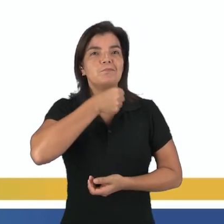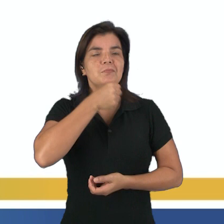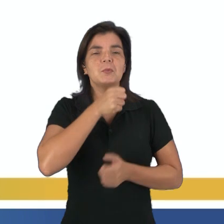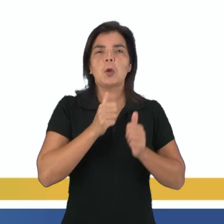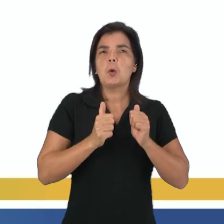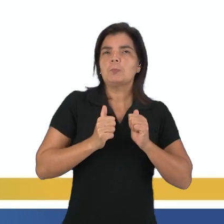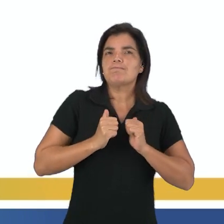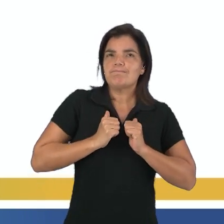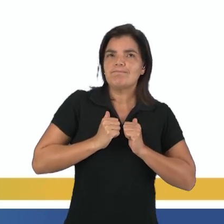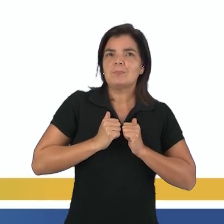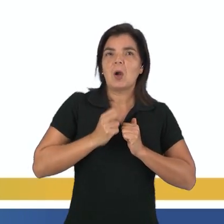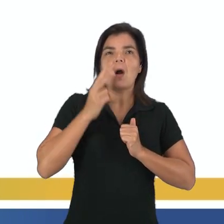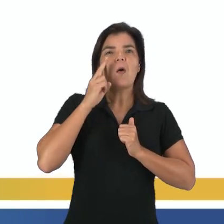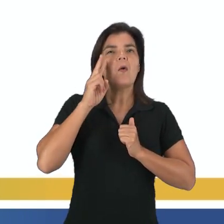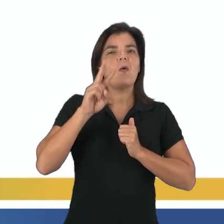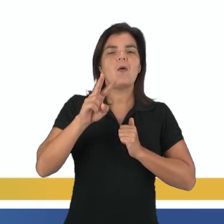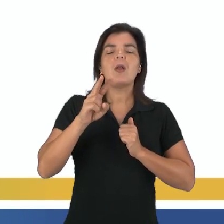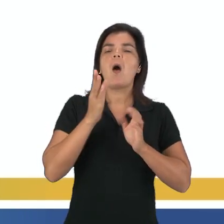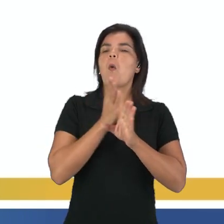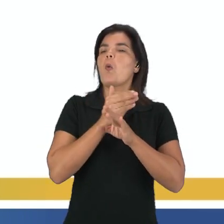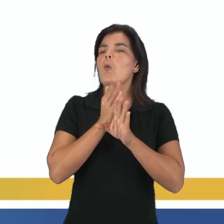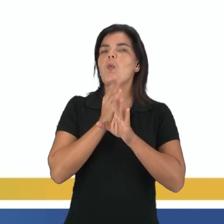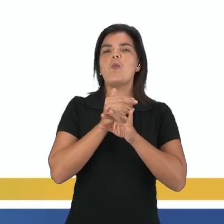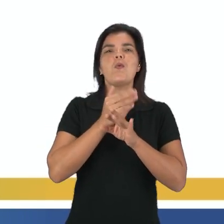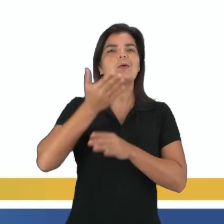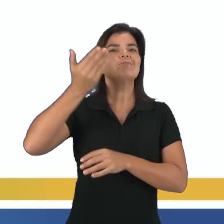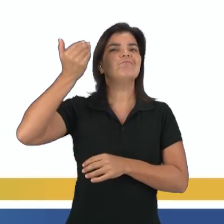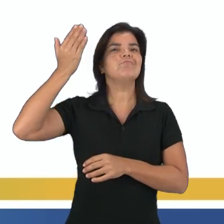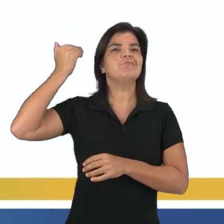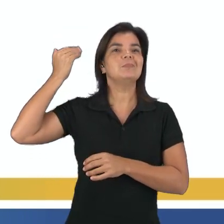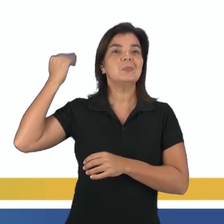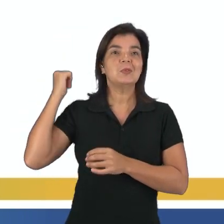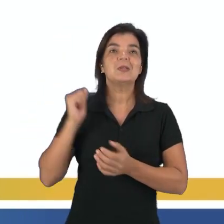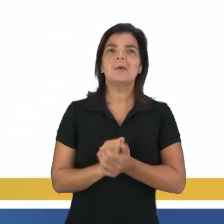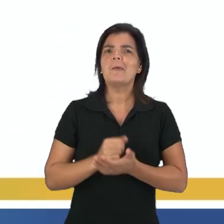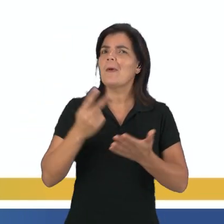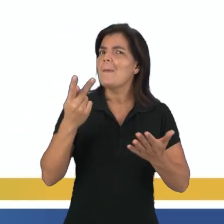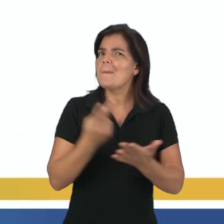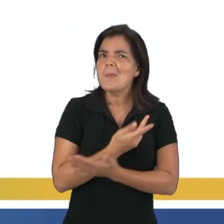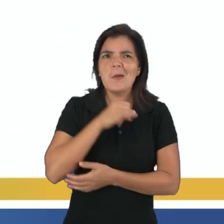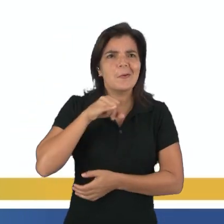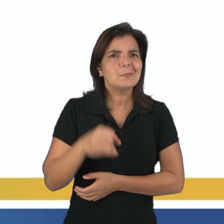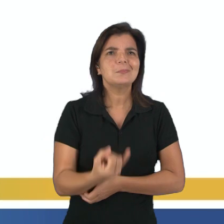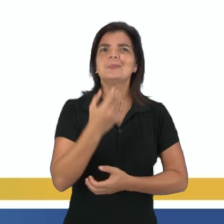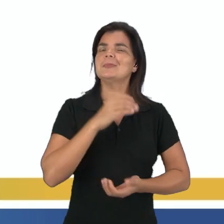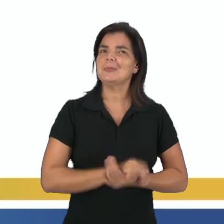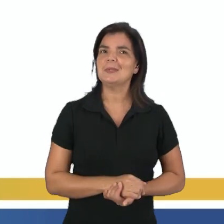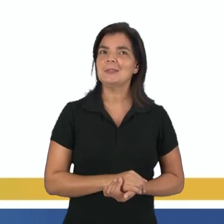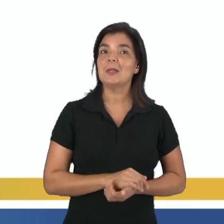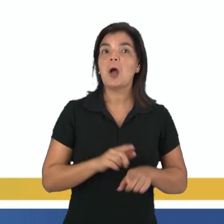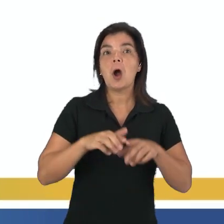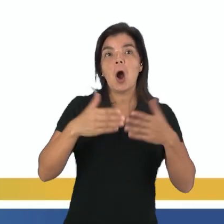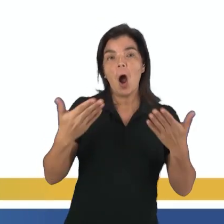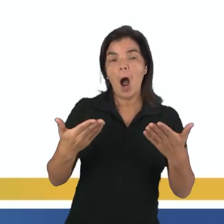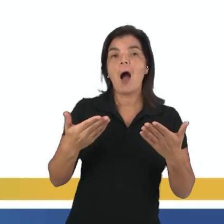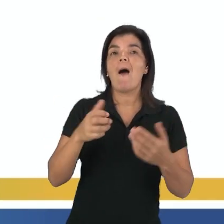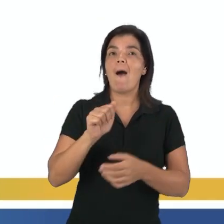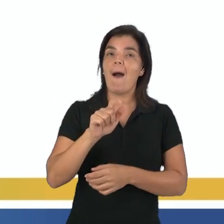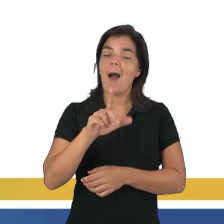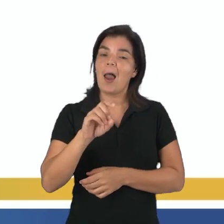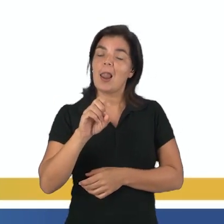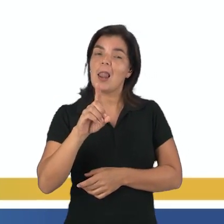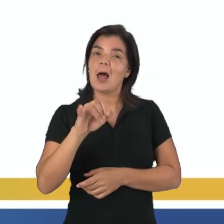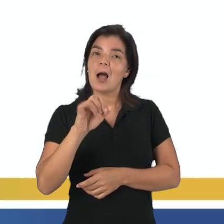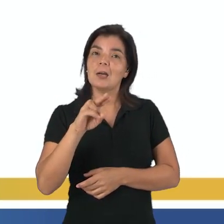fica quietinho, com um olhar perdido no passado, não perca a ocasião. Tal como Aladim